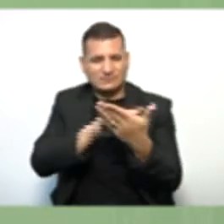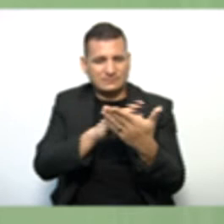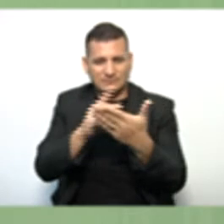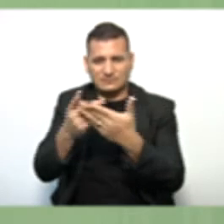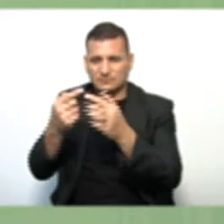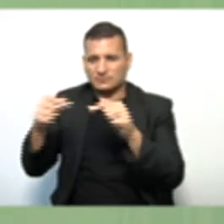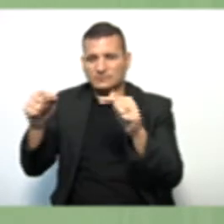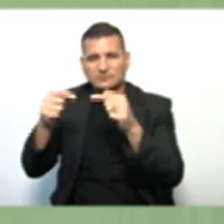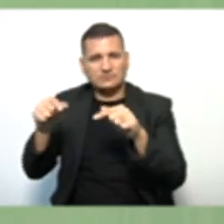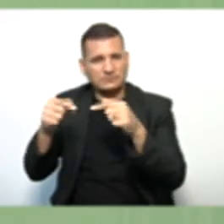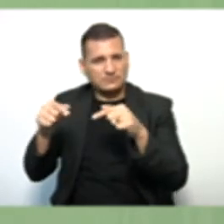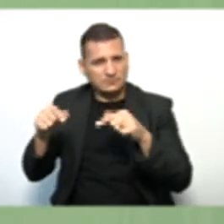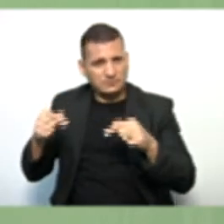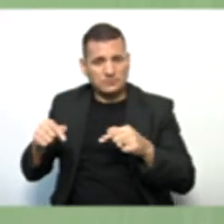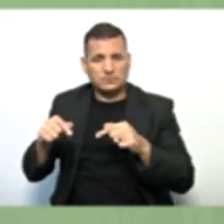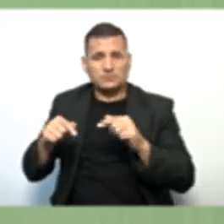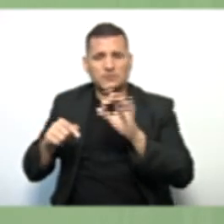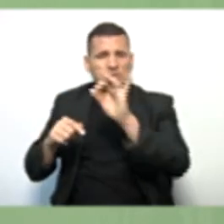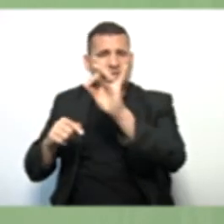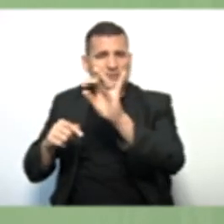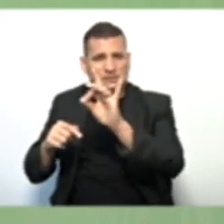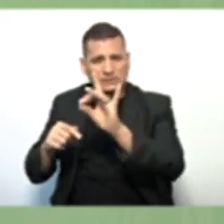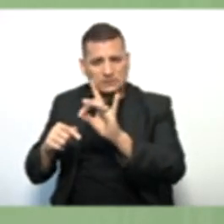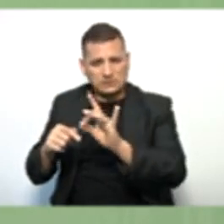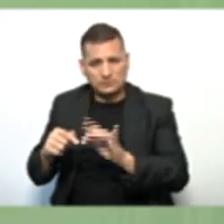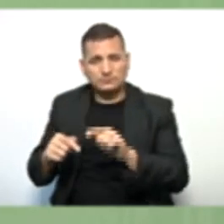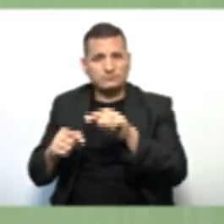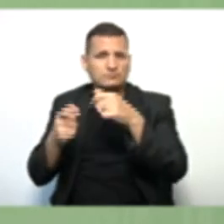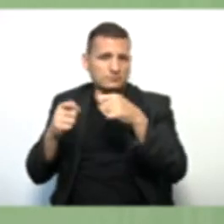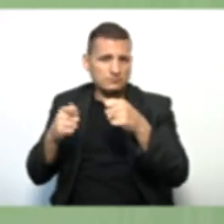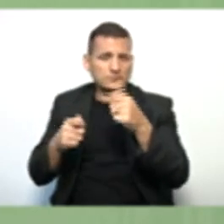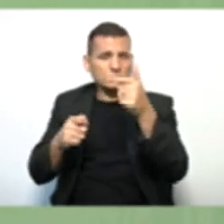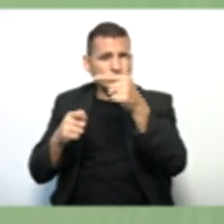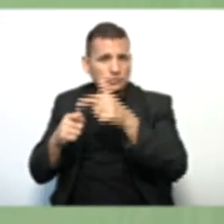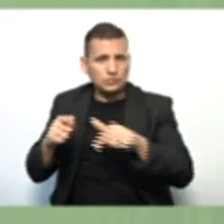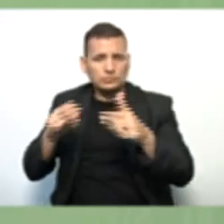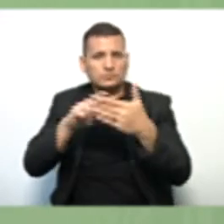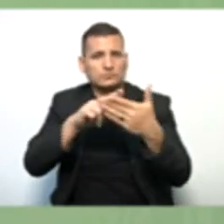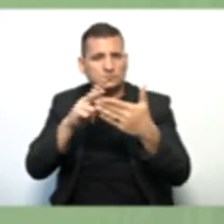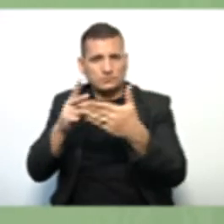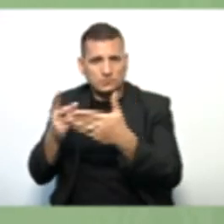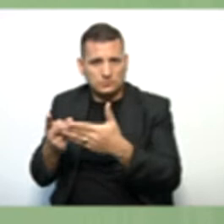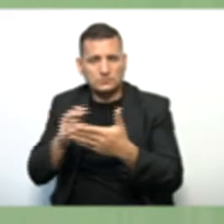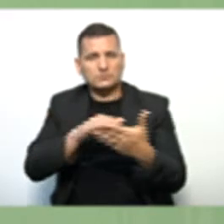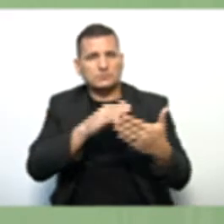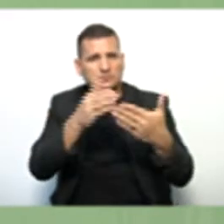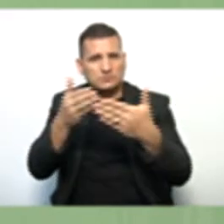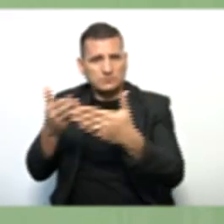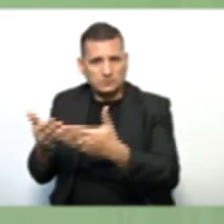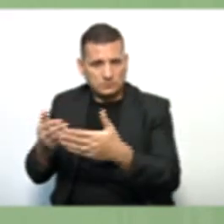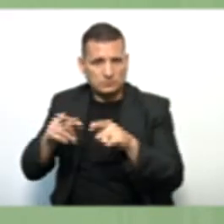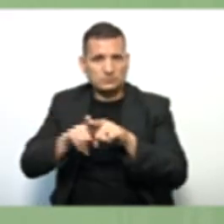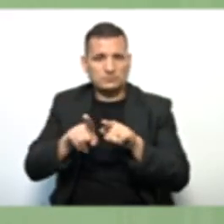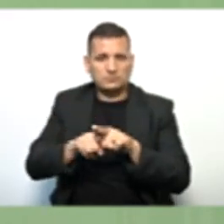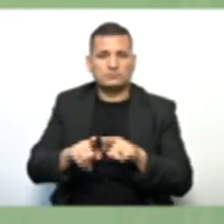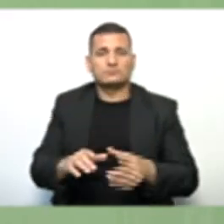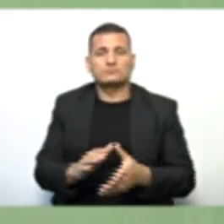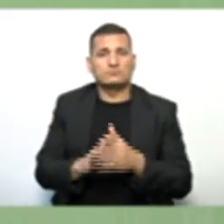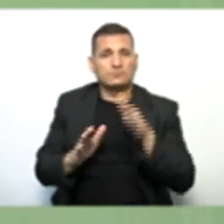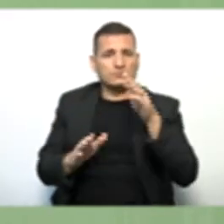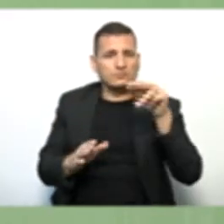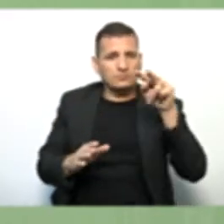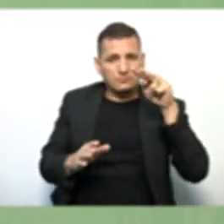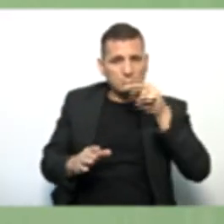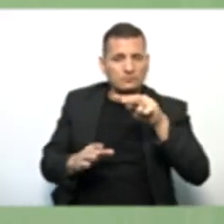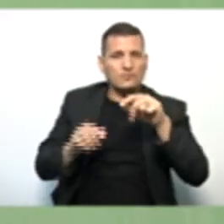do programa precisa ser novamente traduzida e interpretada. Observem que a gente, quando